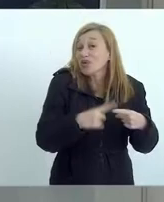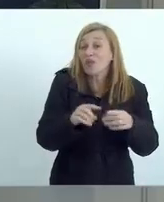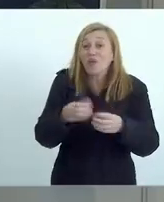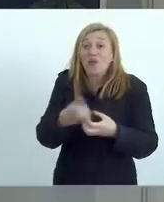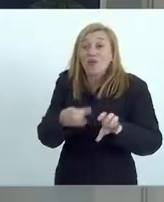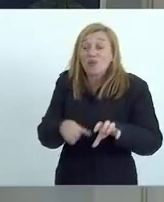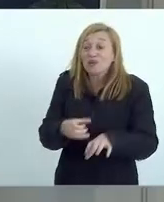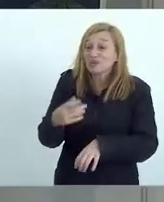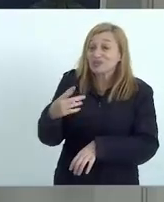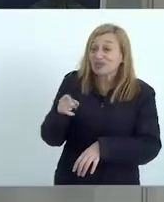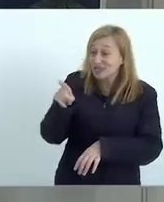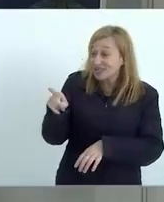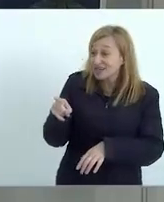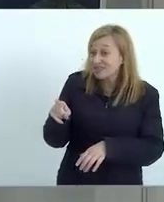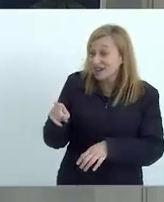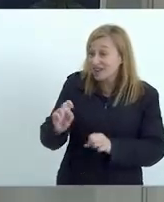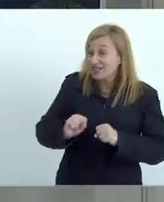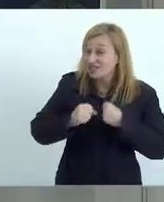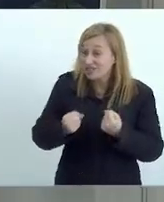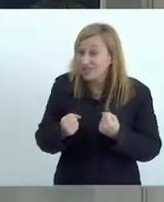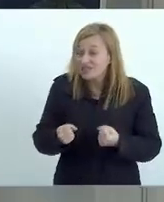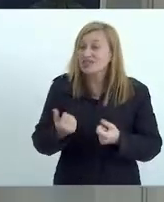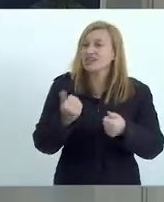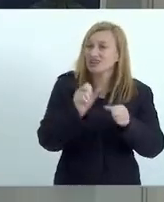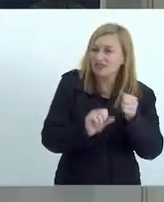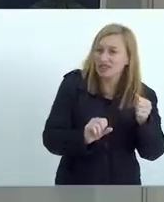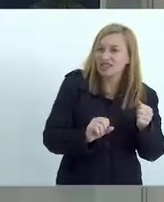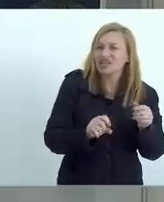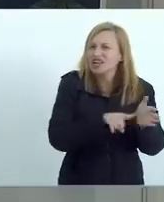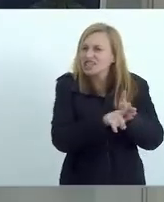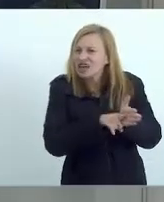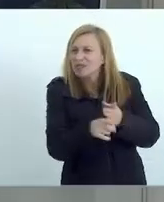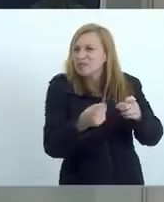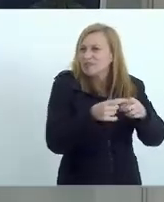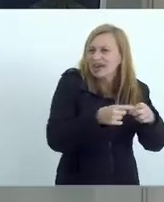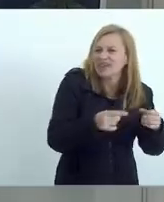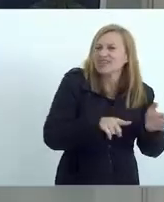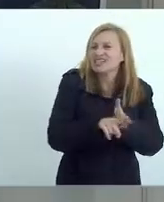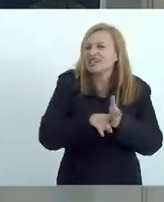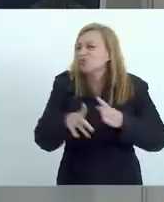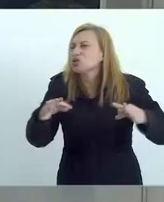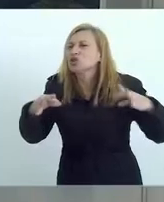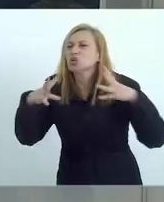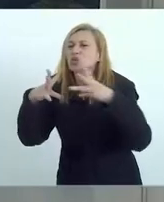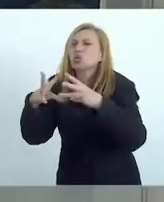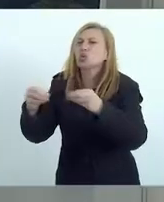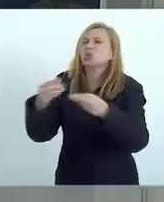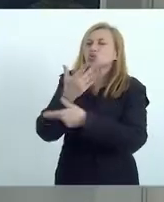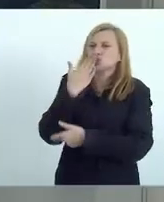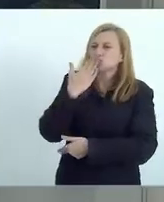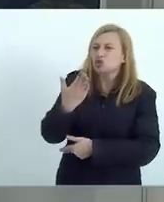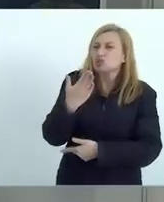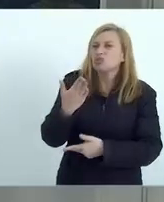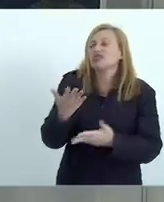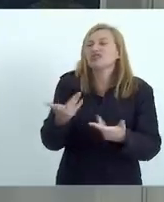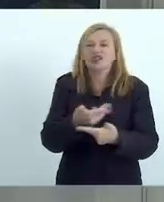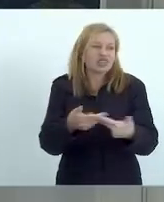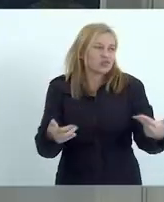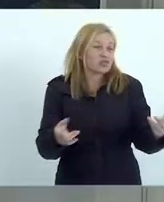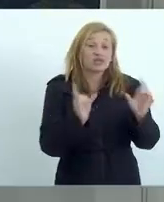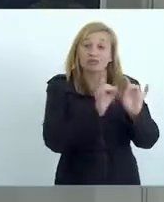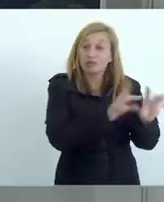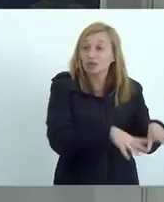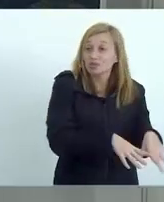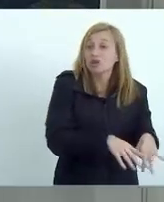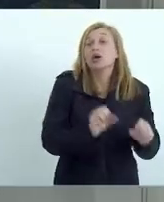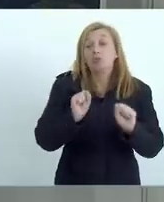concurso você vai prestar ele ele você vai ter que fazer exame médico exame físico como foi falado Então você deixa de fazer Inúmeras